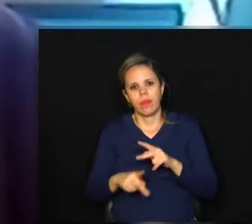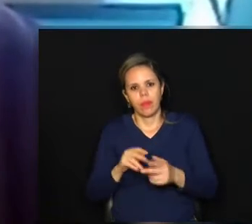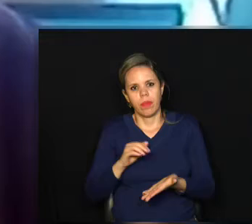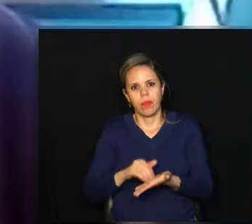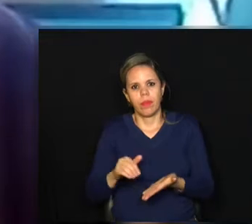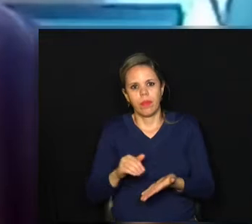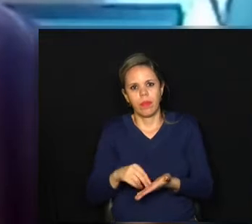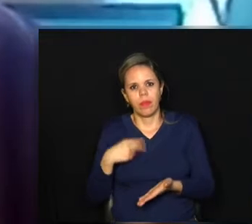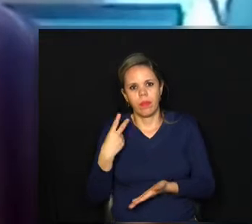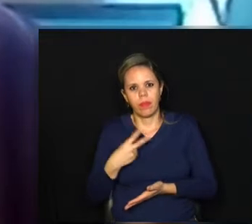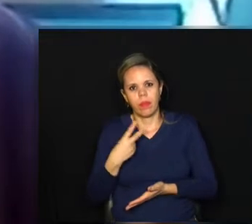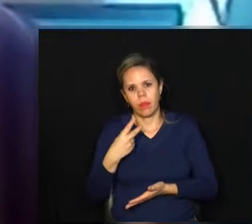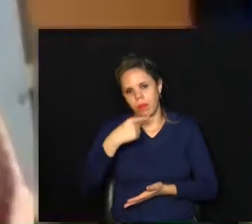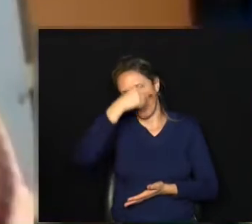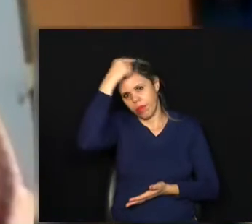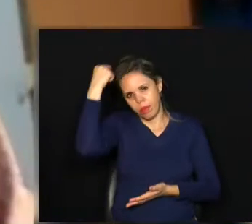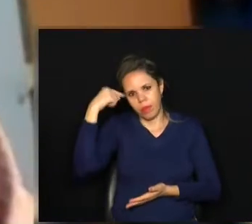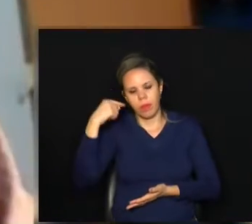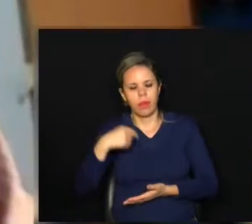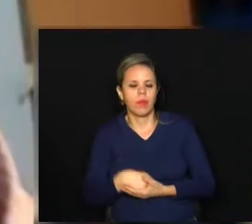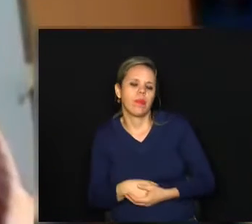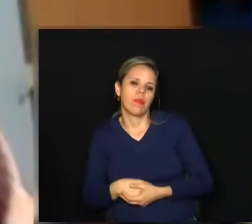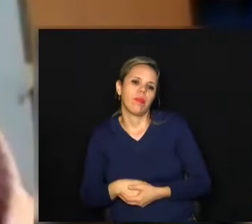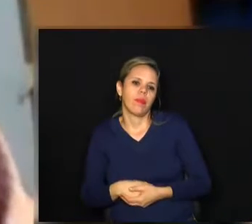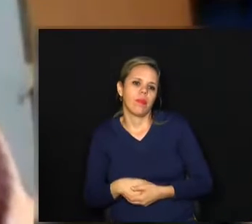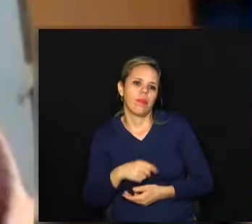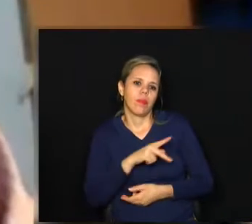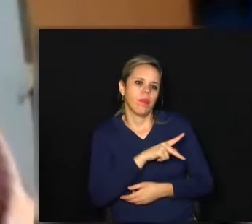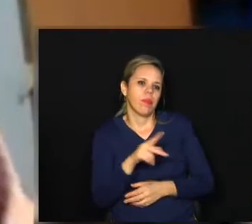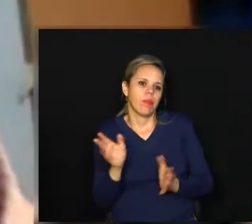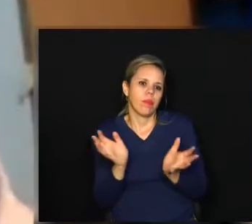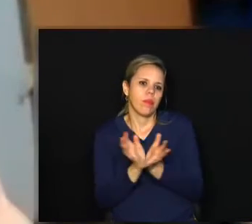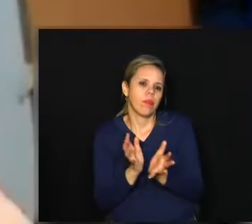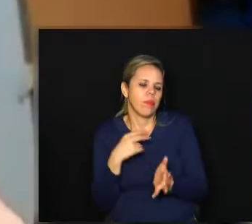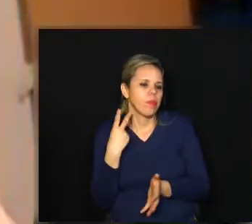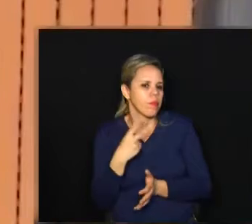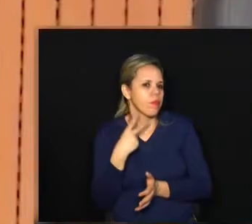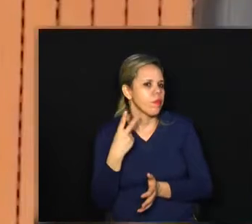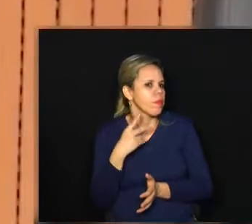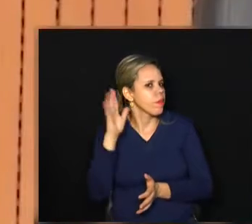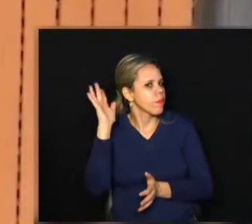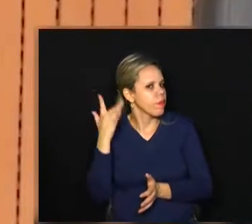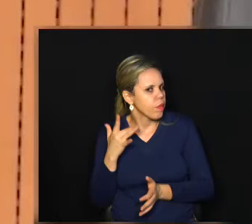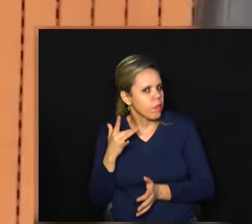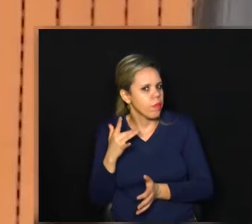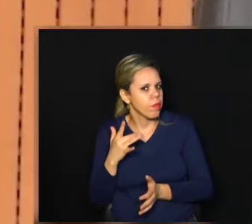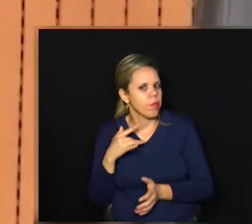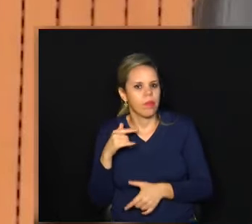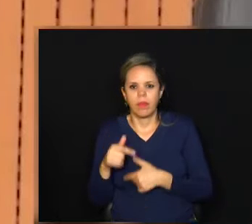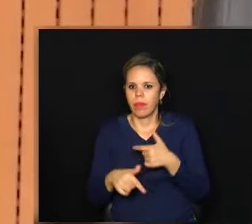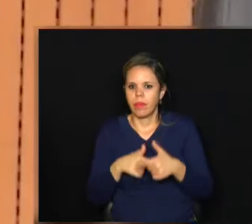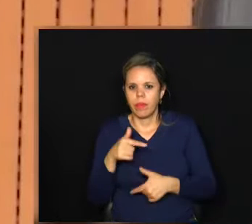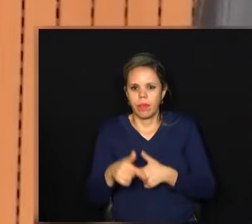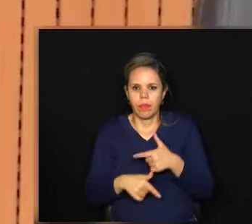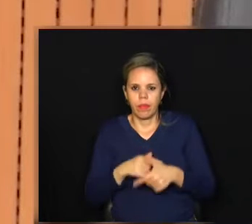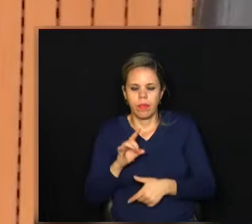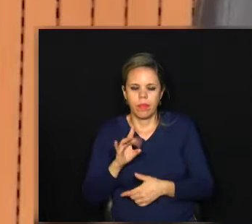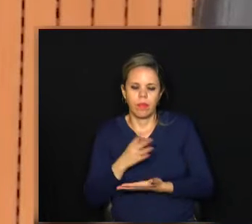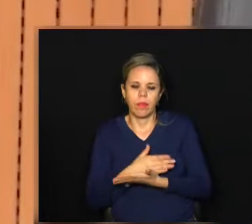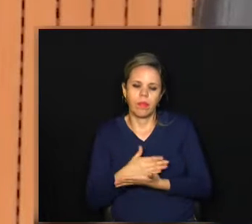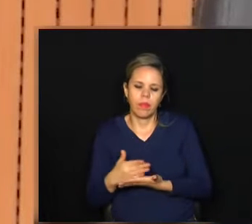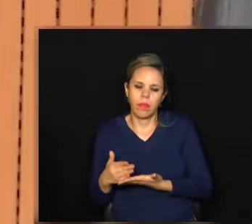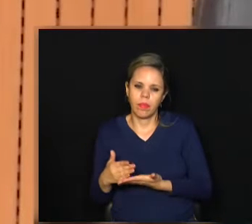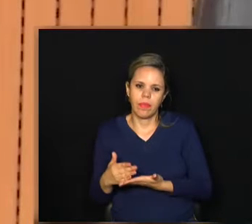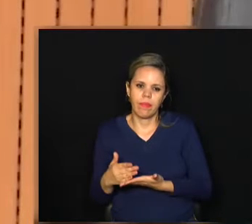do vereador Paulo Gaspar. Para a presidente da comissão, a vereadora Guida Calisto, o trabalho está apenas